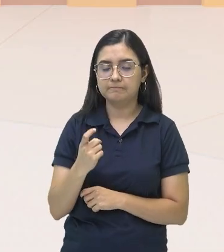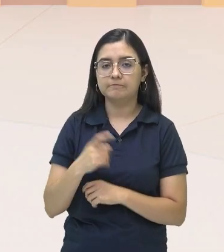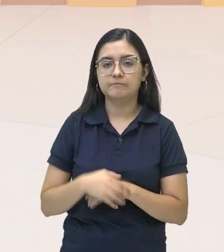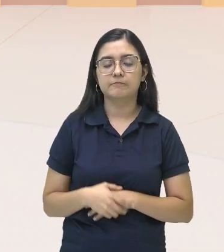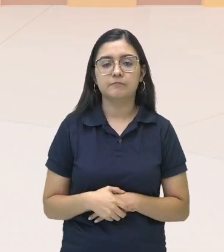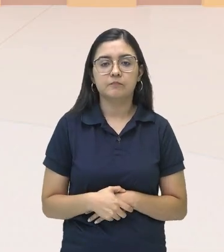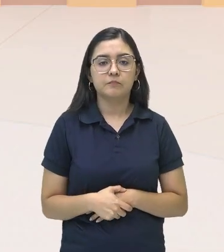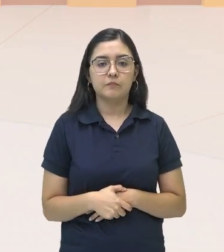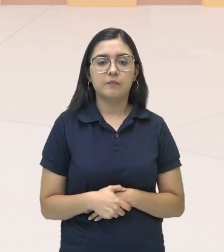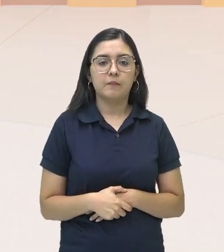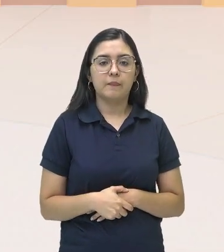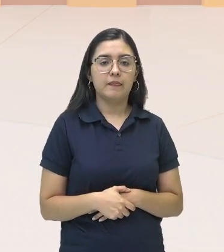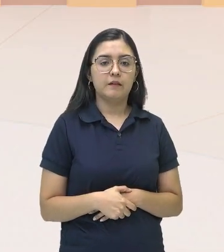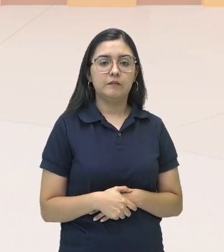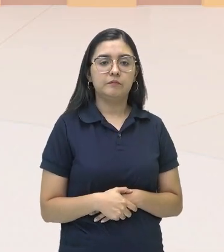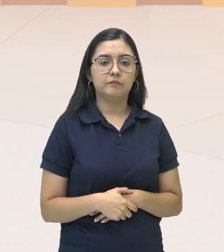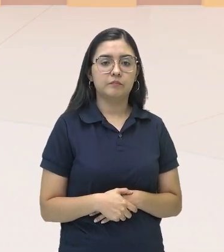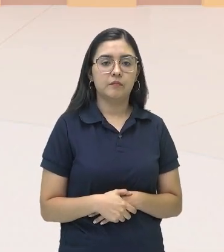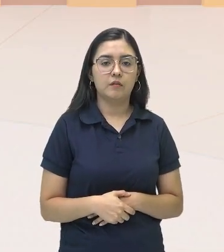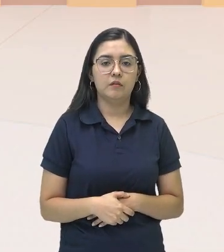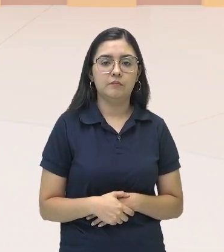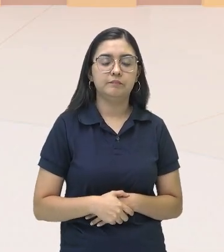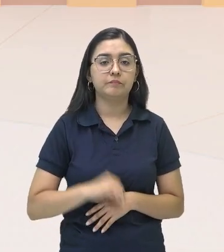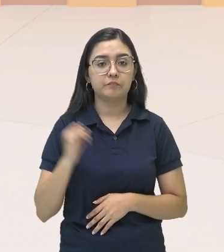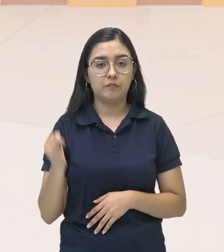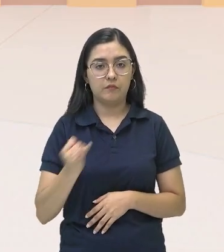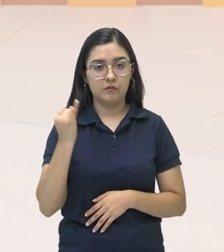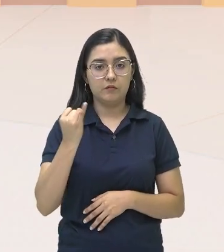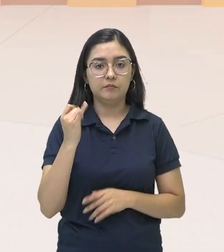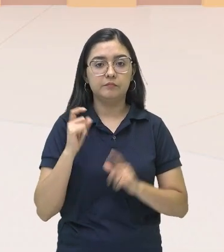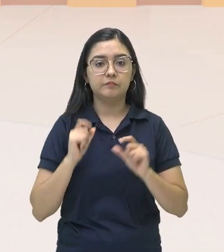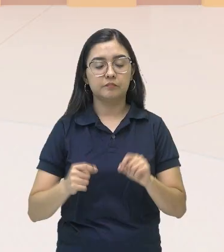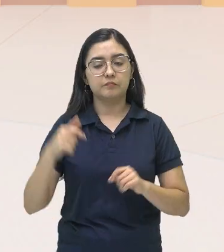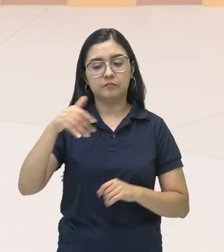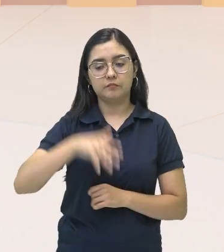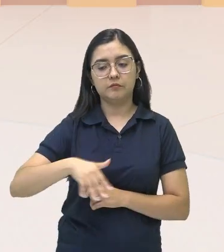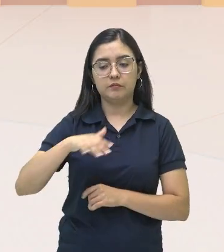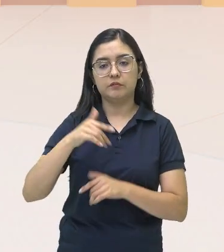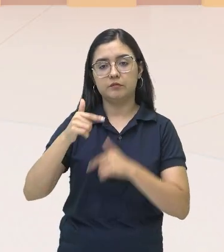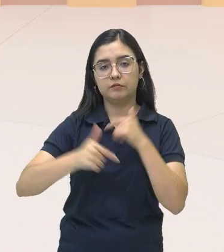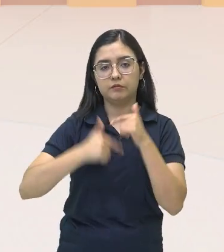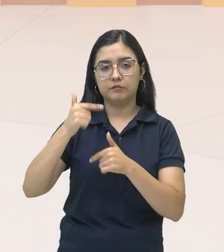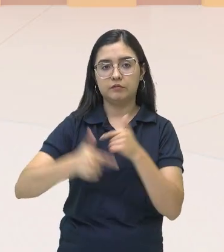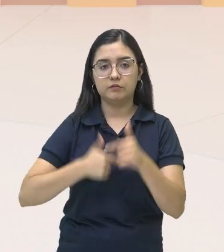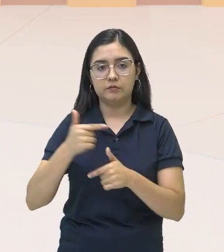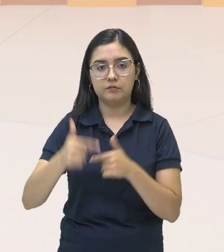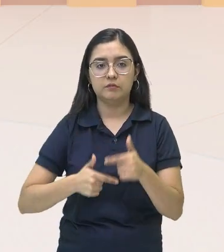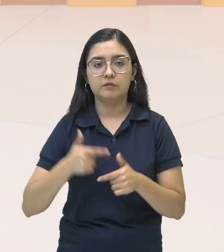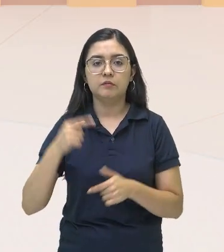tá? É determinante isso daqui. Então, na questão trabalhista, isso é